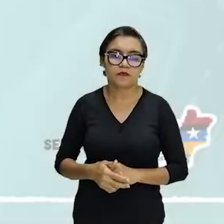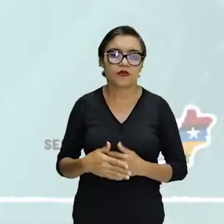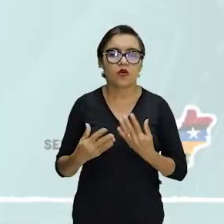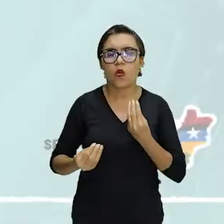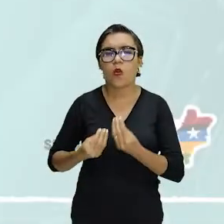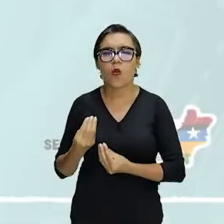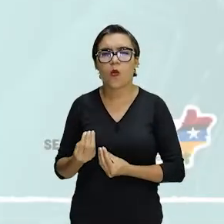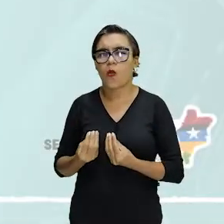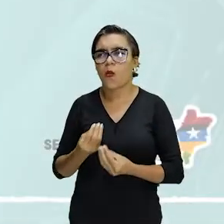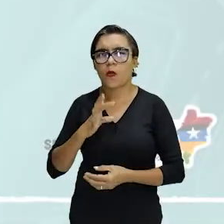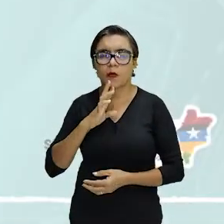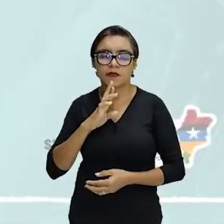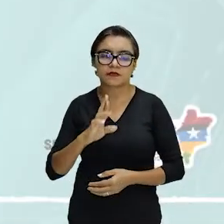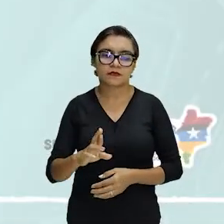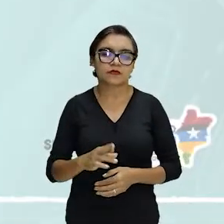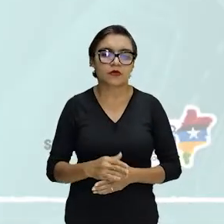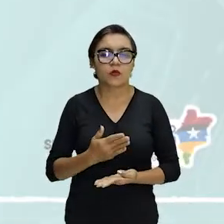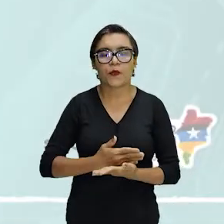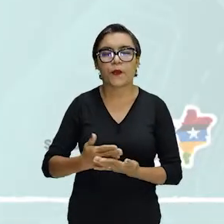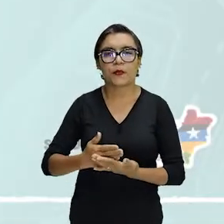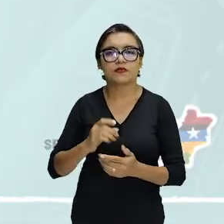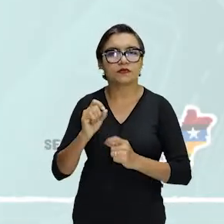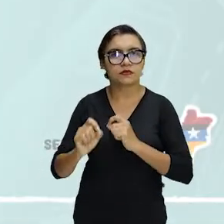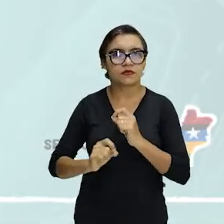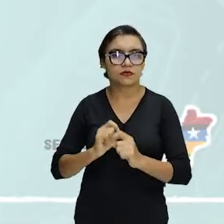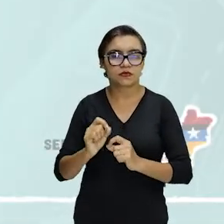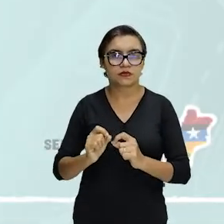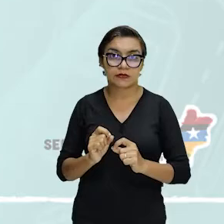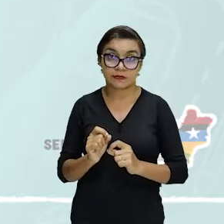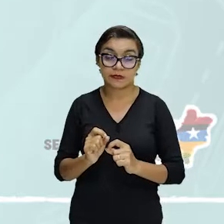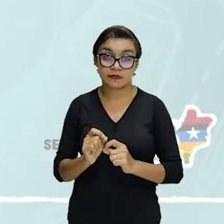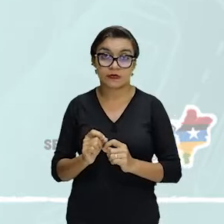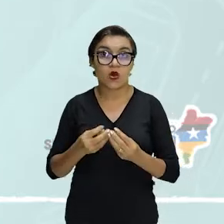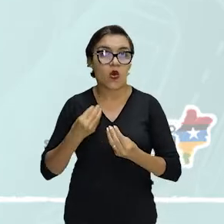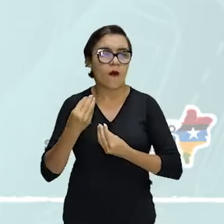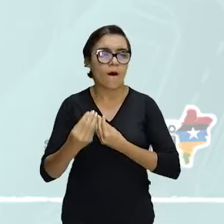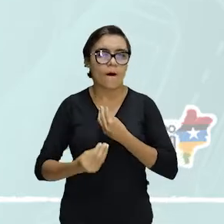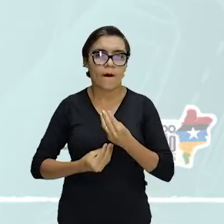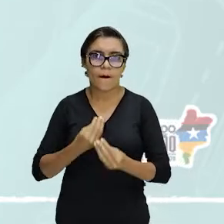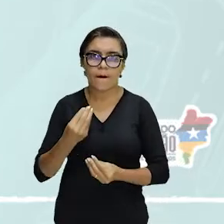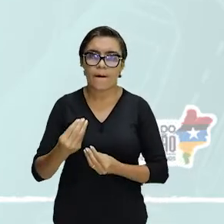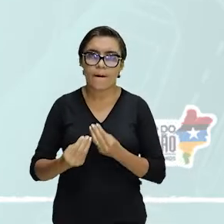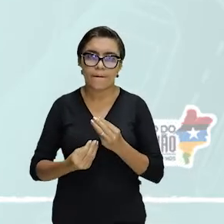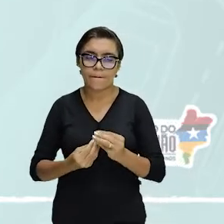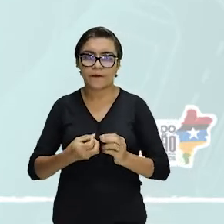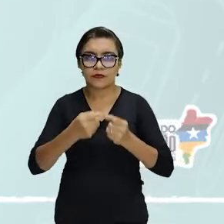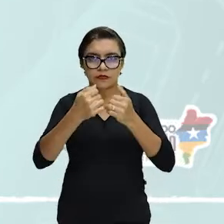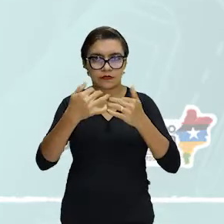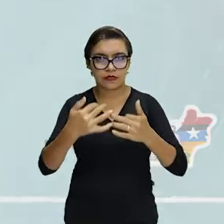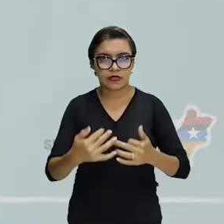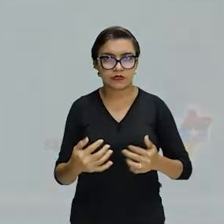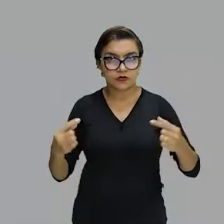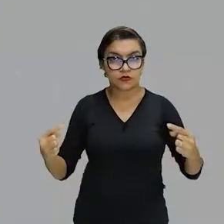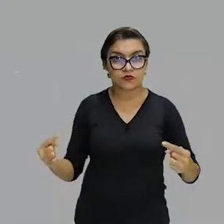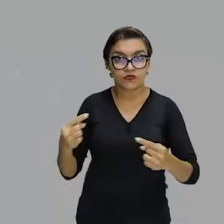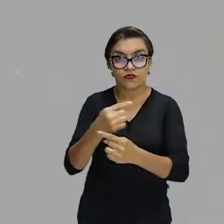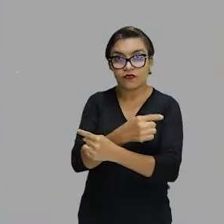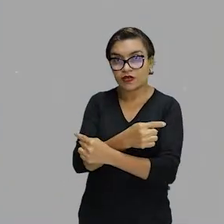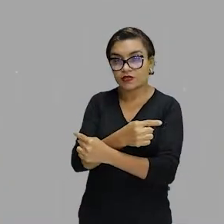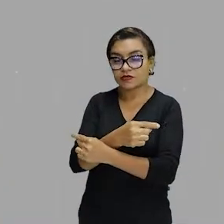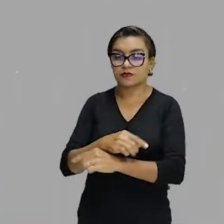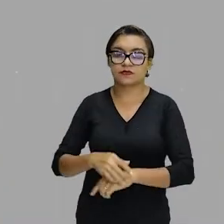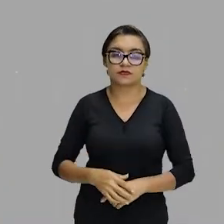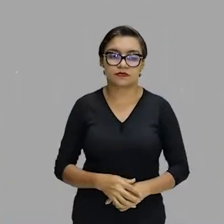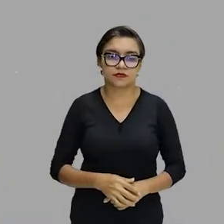que a gente faz? Inicialmente, vamos ver, aplicar, né, a definição de inverso, tá?